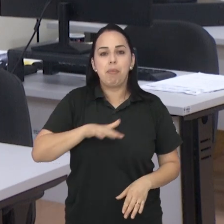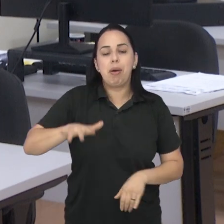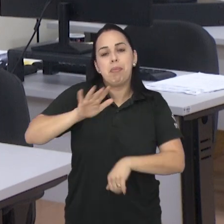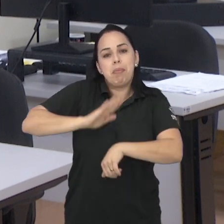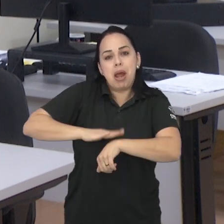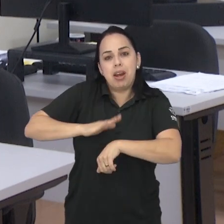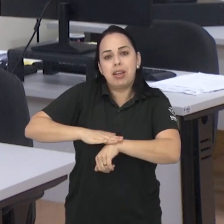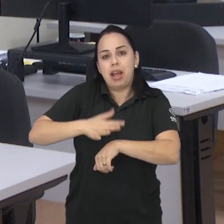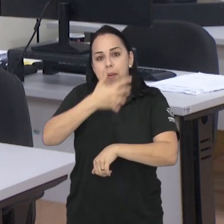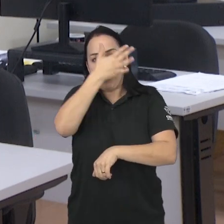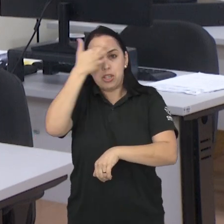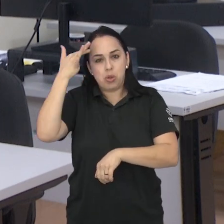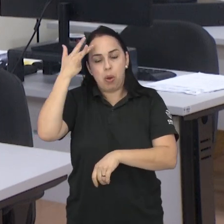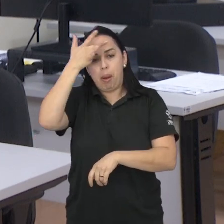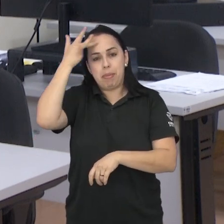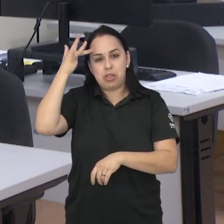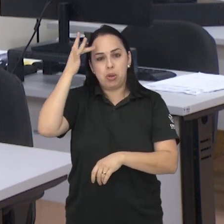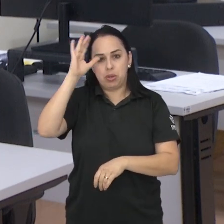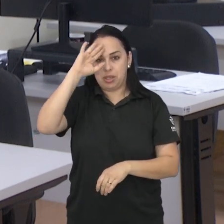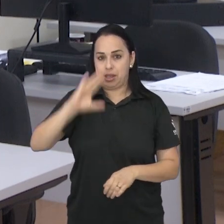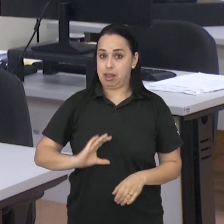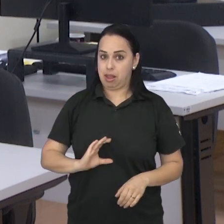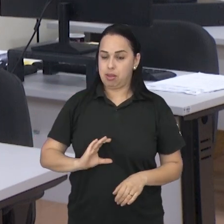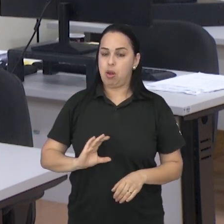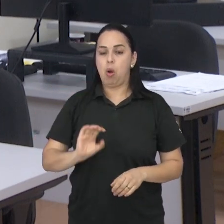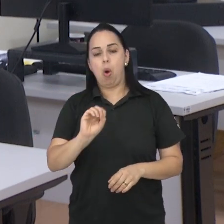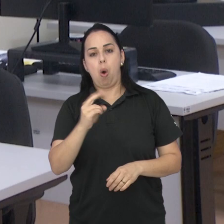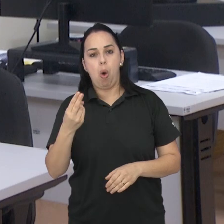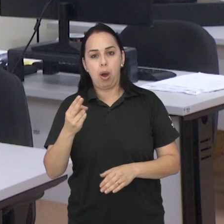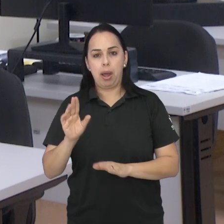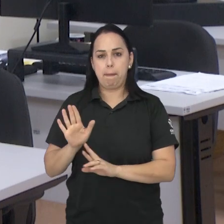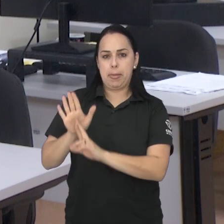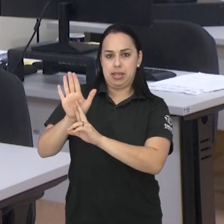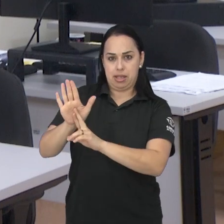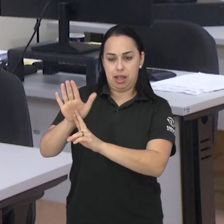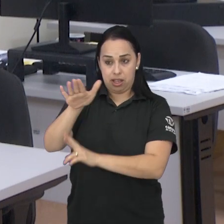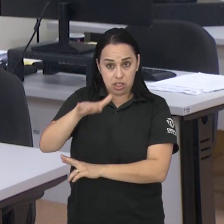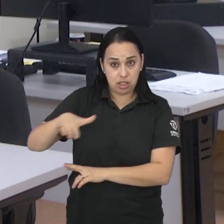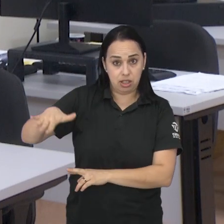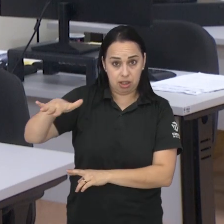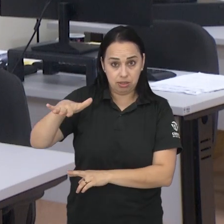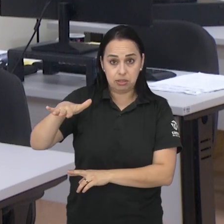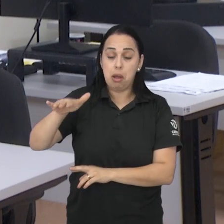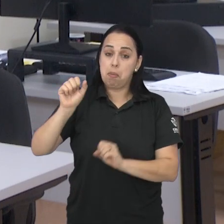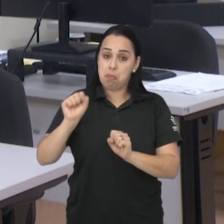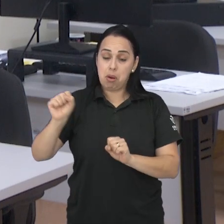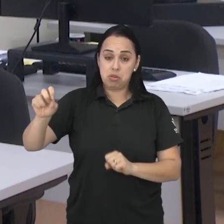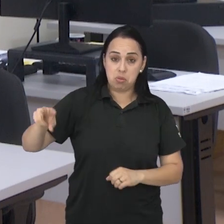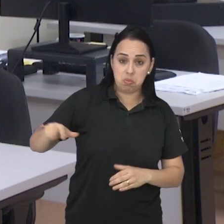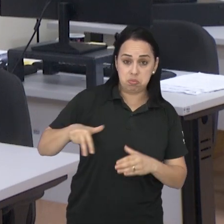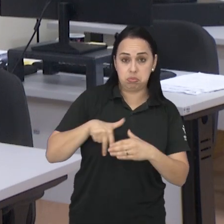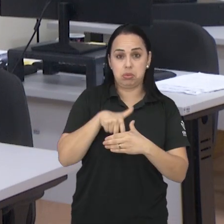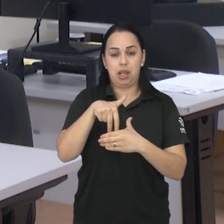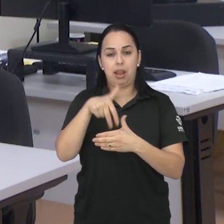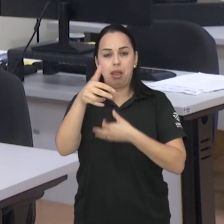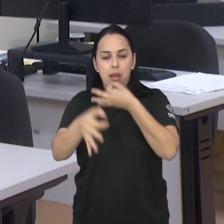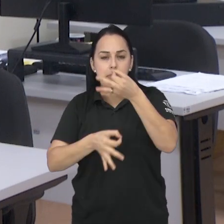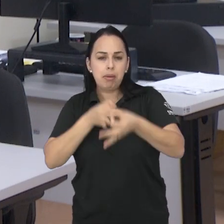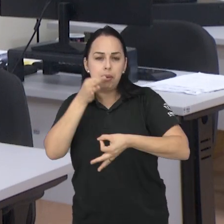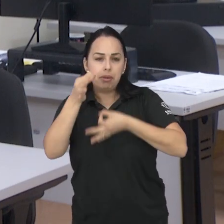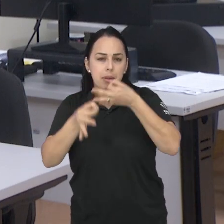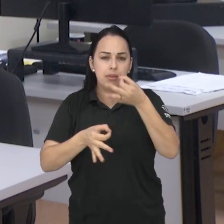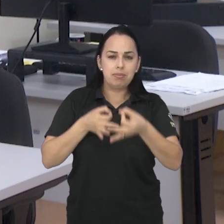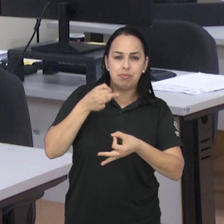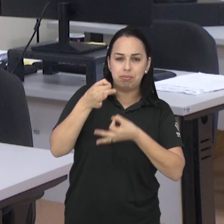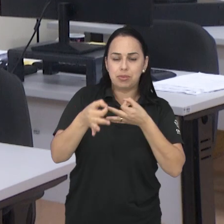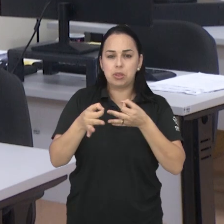consiste em um espaço para que os cidadãos e representantes de organizações da sociedade civil possam usar a